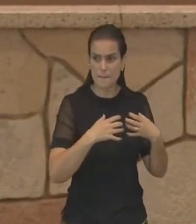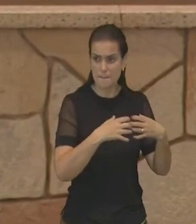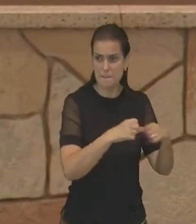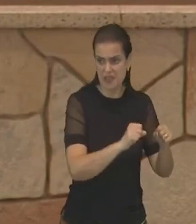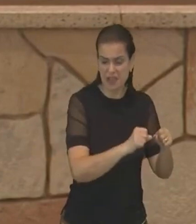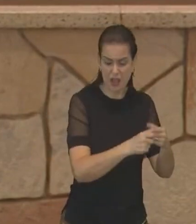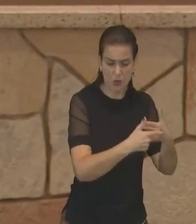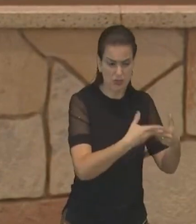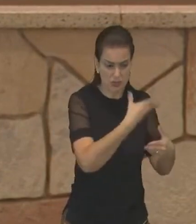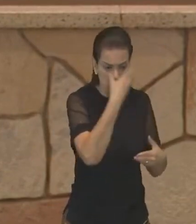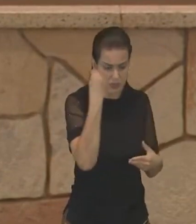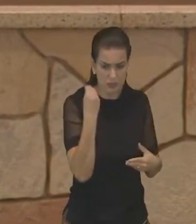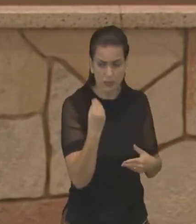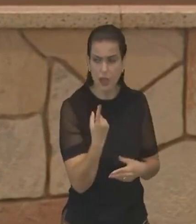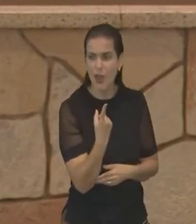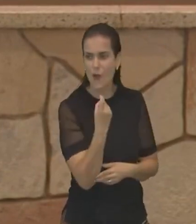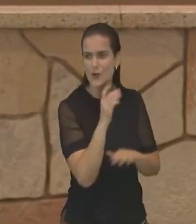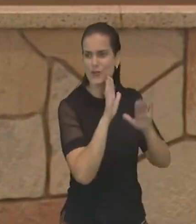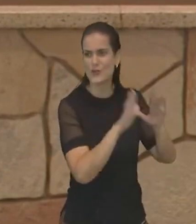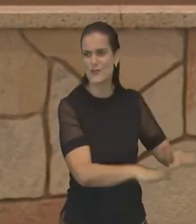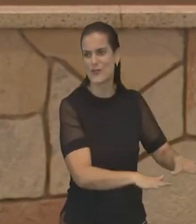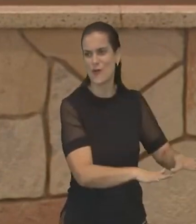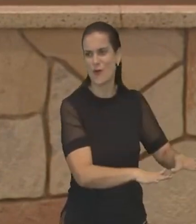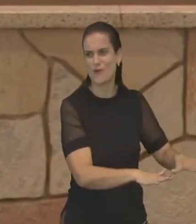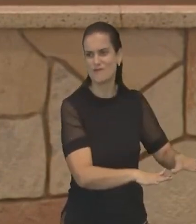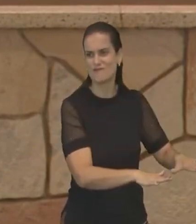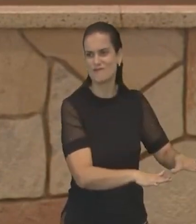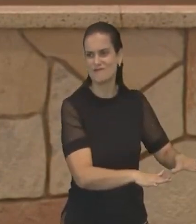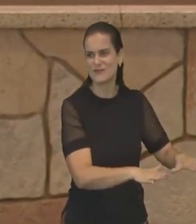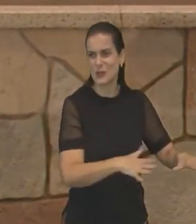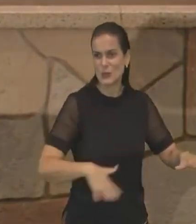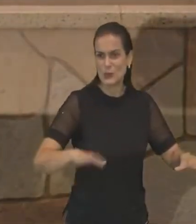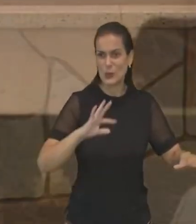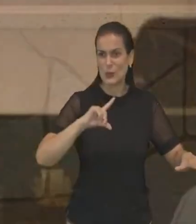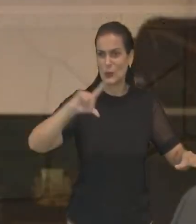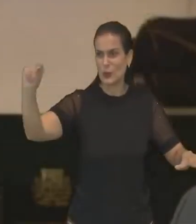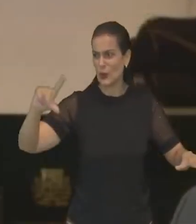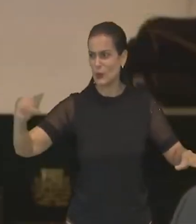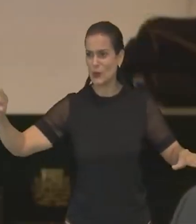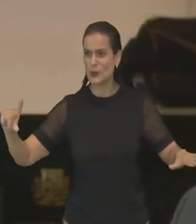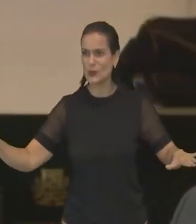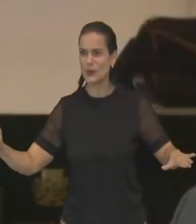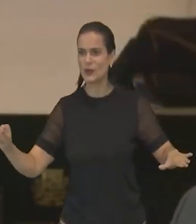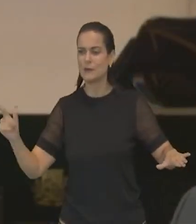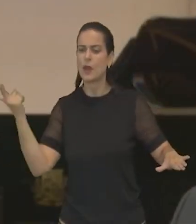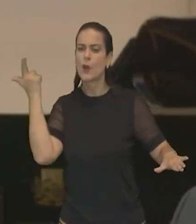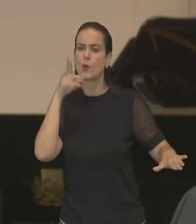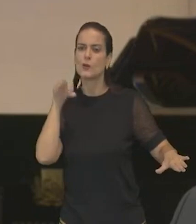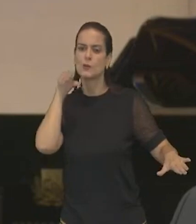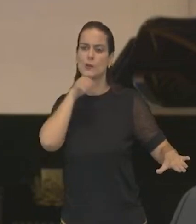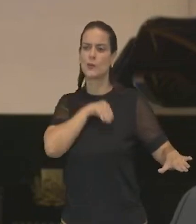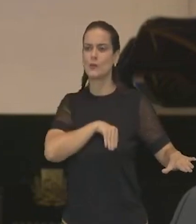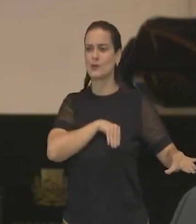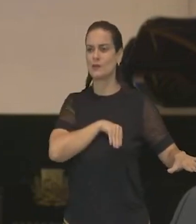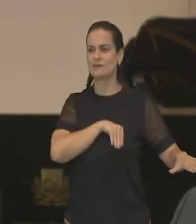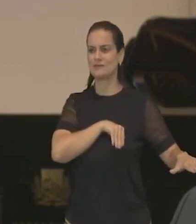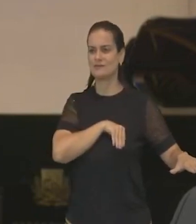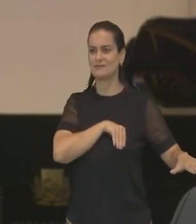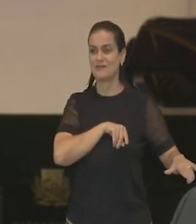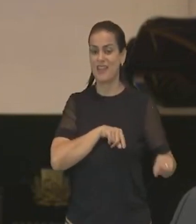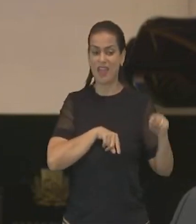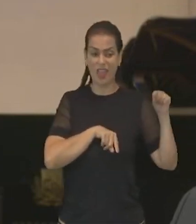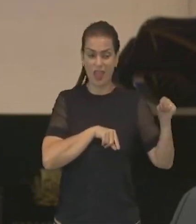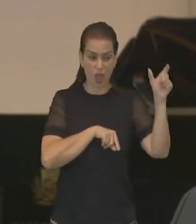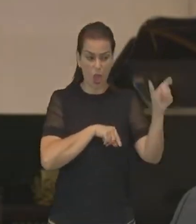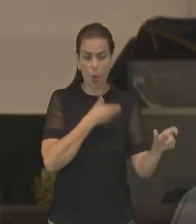quando voltei, quem era o único que tinha ficado para participar daquela hora extra? O dito cujo que insistiu com a gente